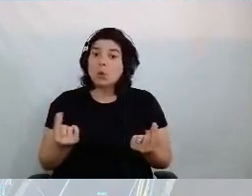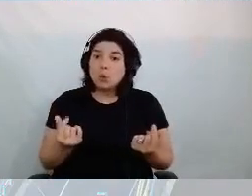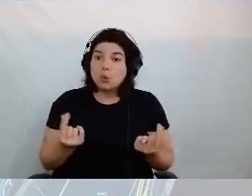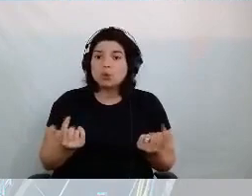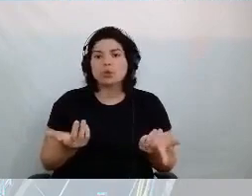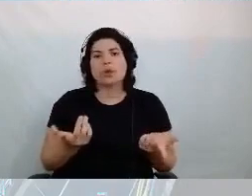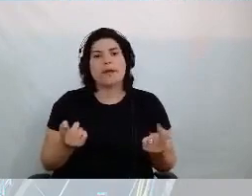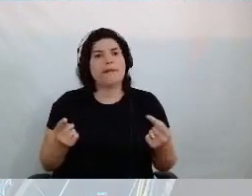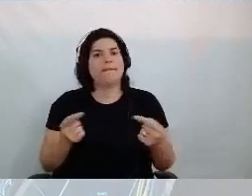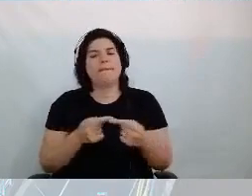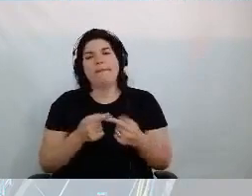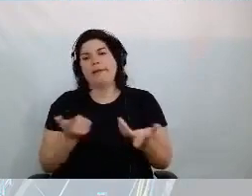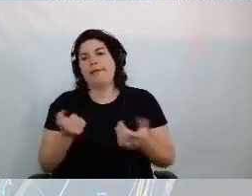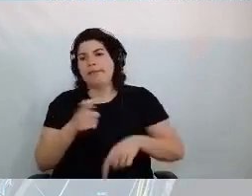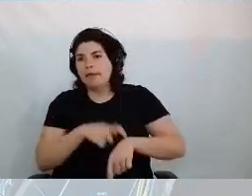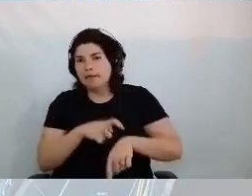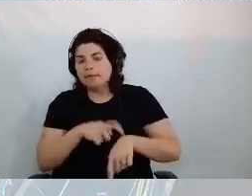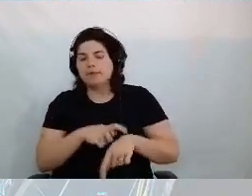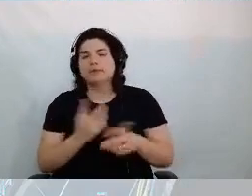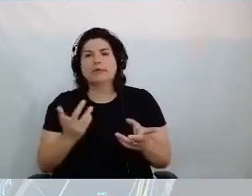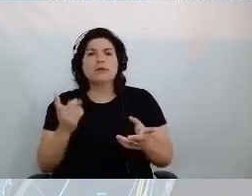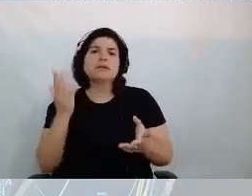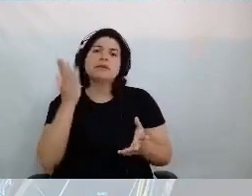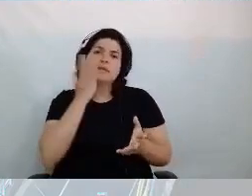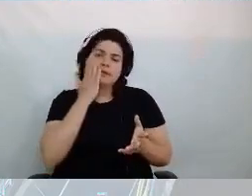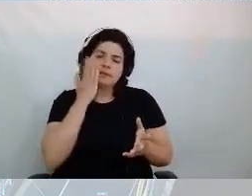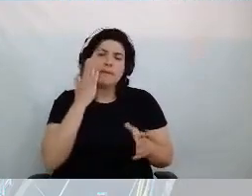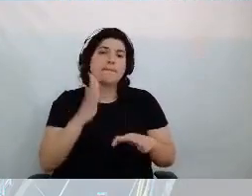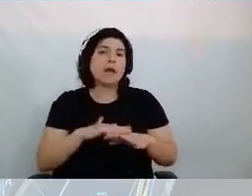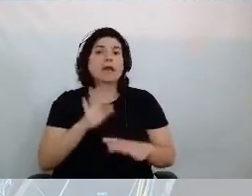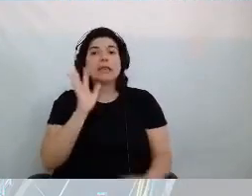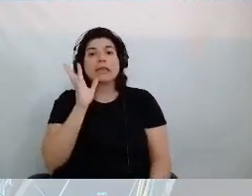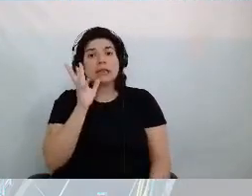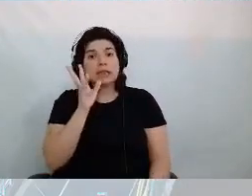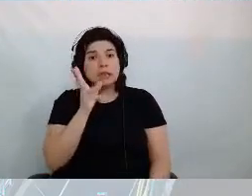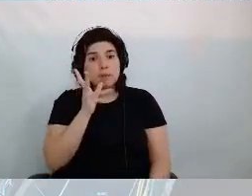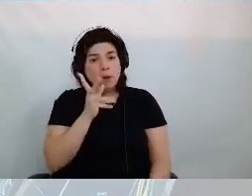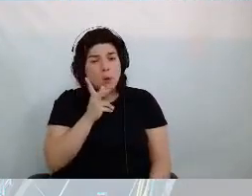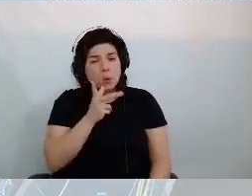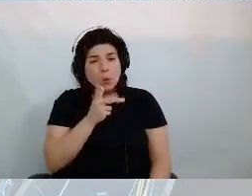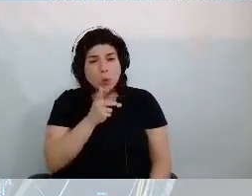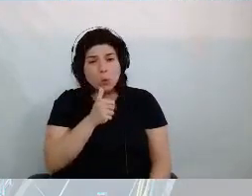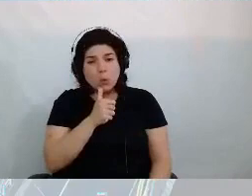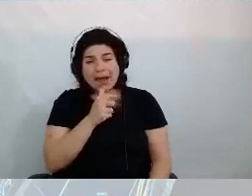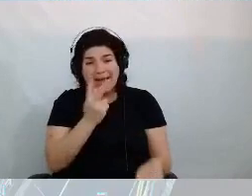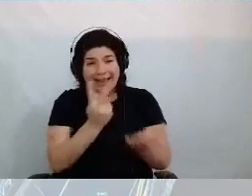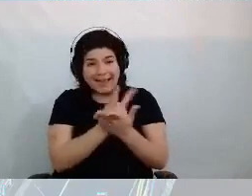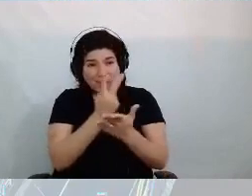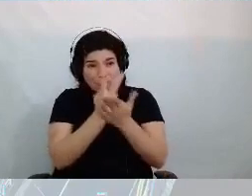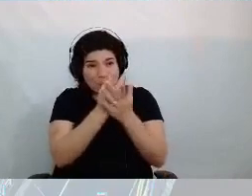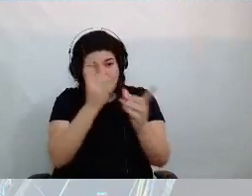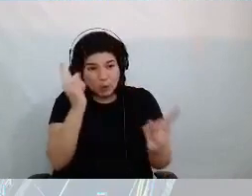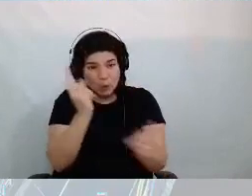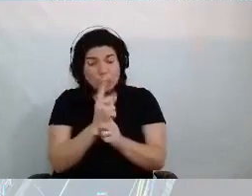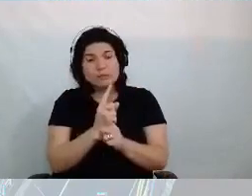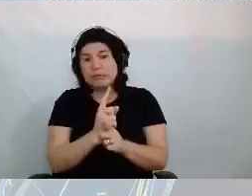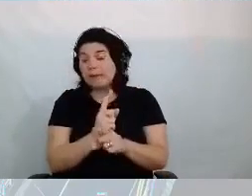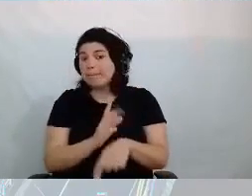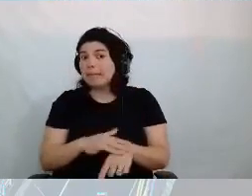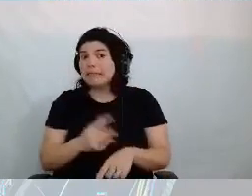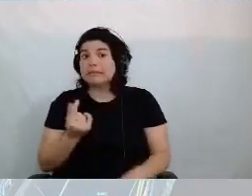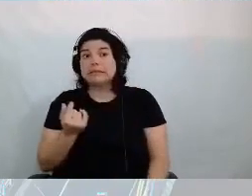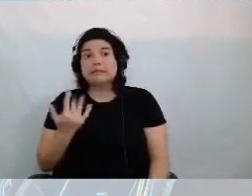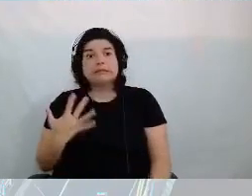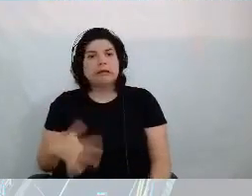sabe que quanto mais a gente demora para achar o erro, mais caro ele fica, né?